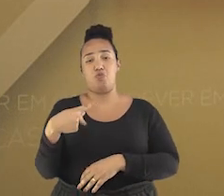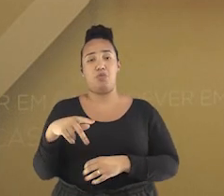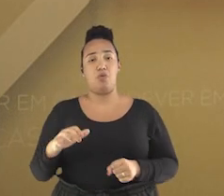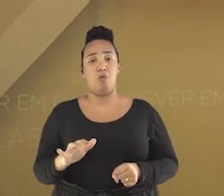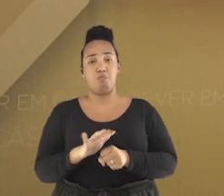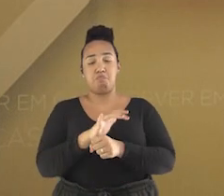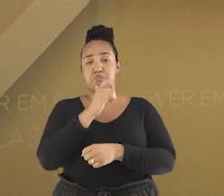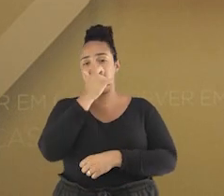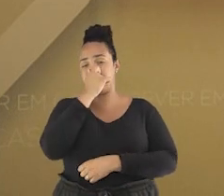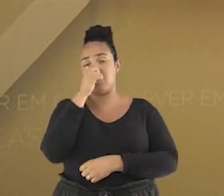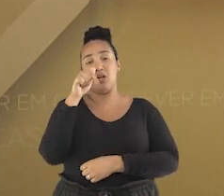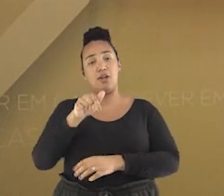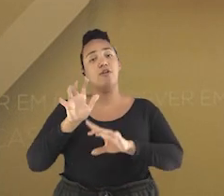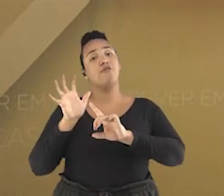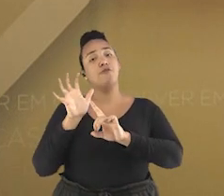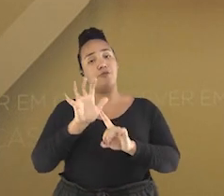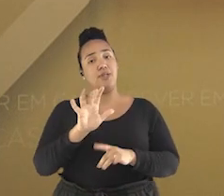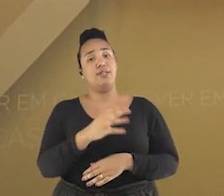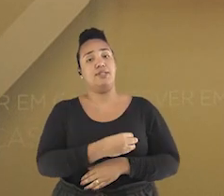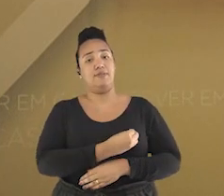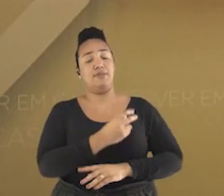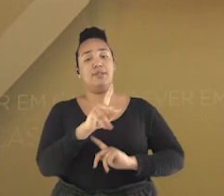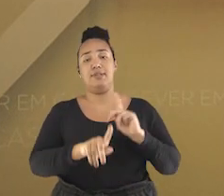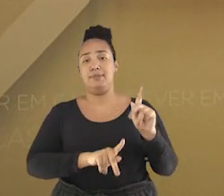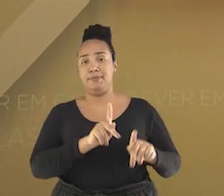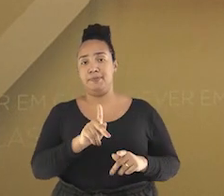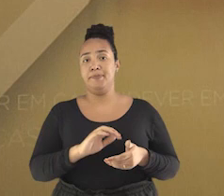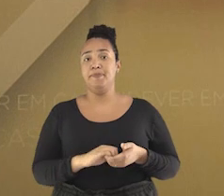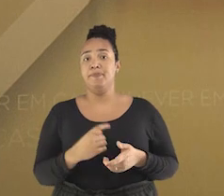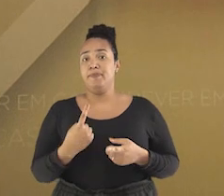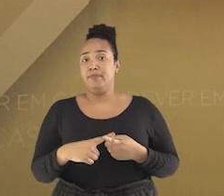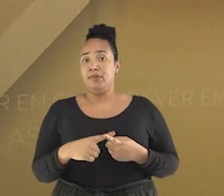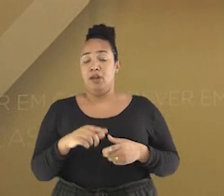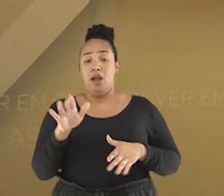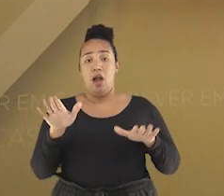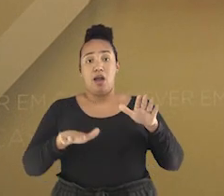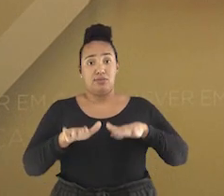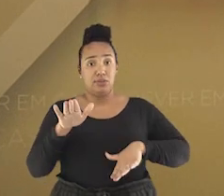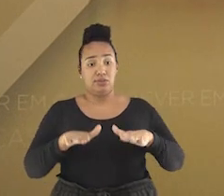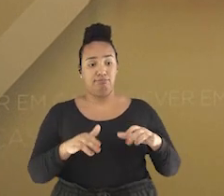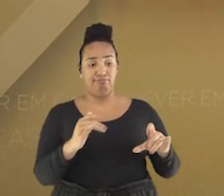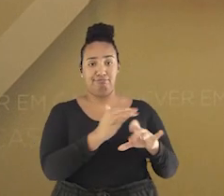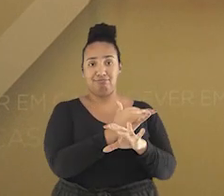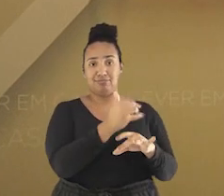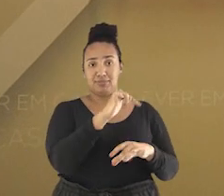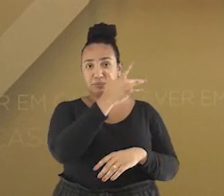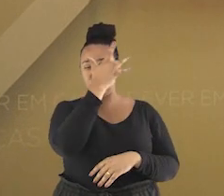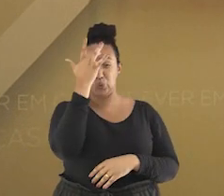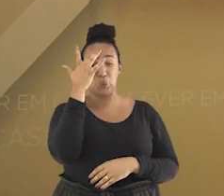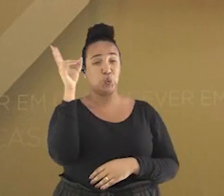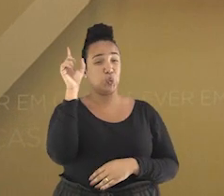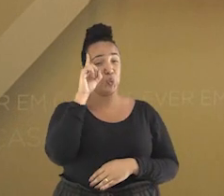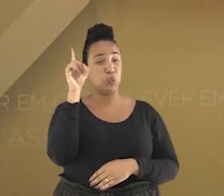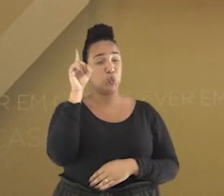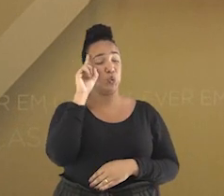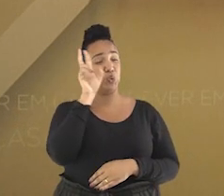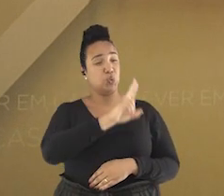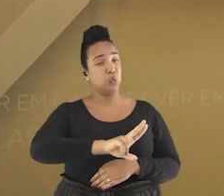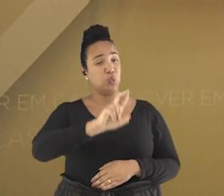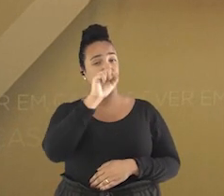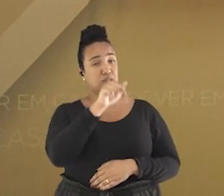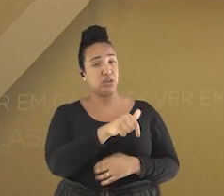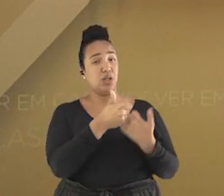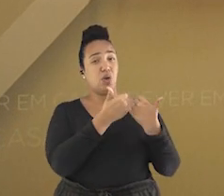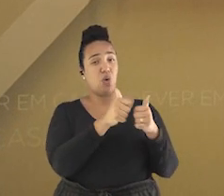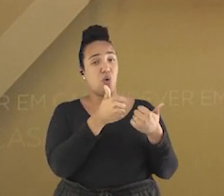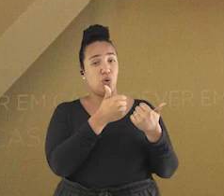da população, já que em muitas cidades a quantidade de pessoas que usam diariamente esse serviço é